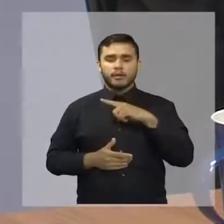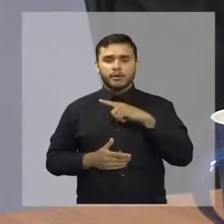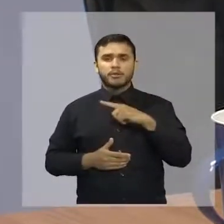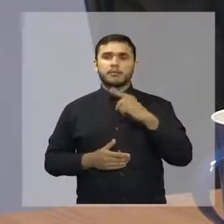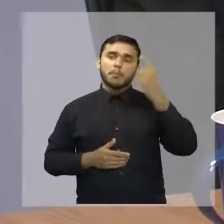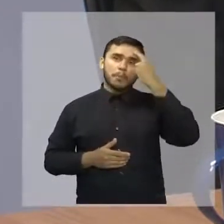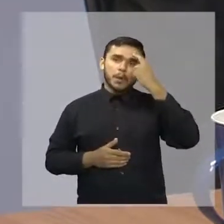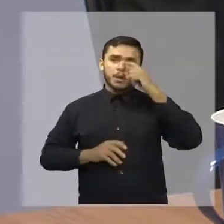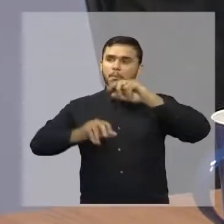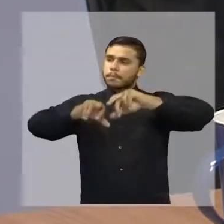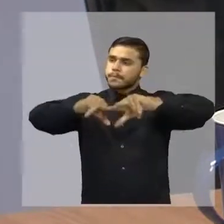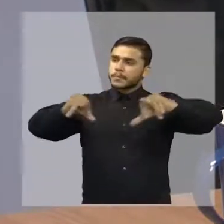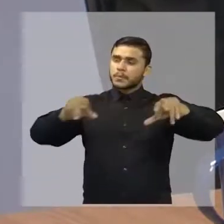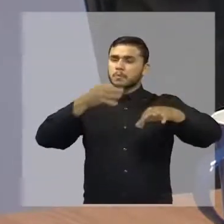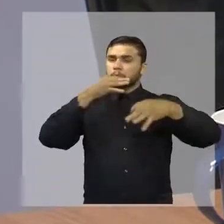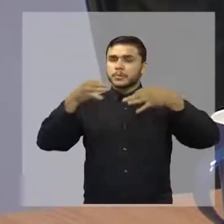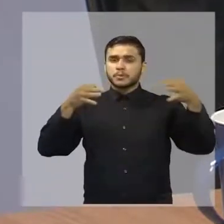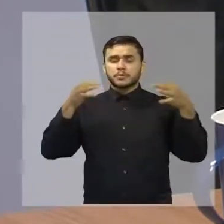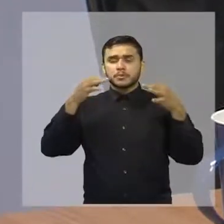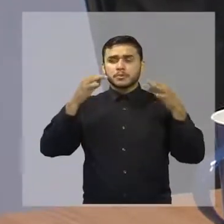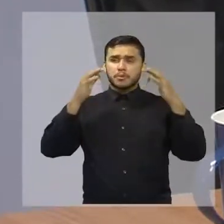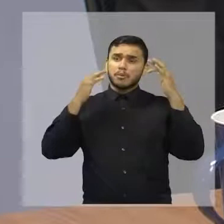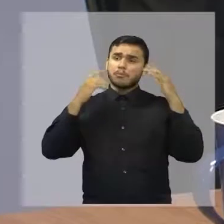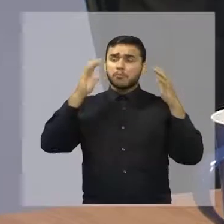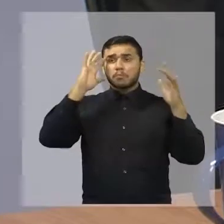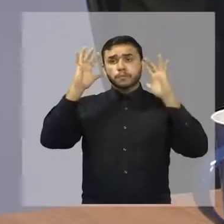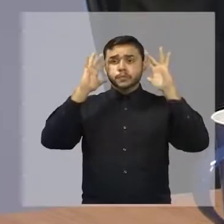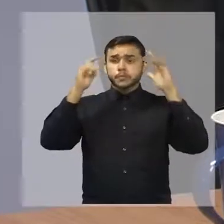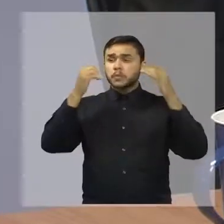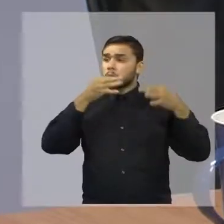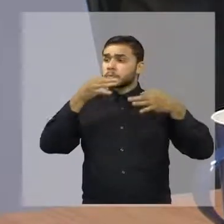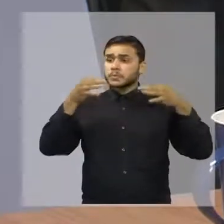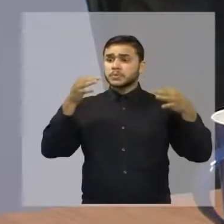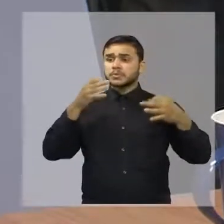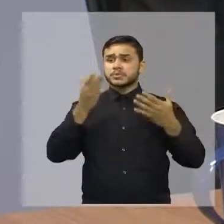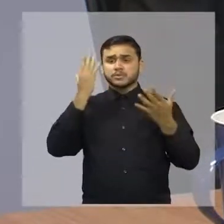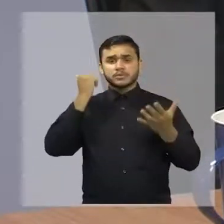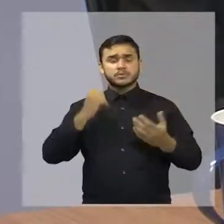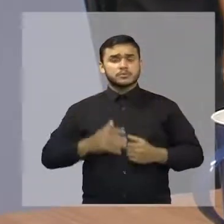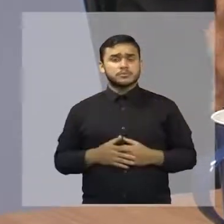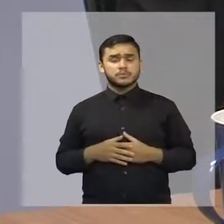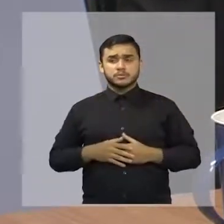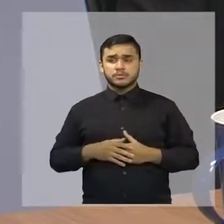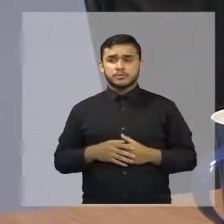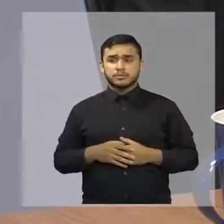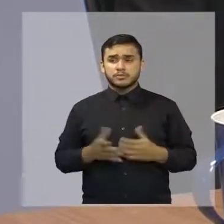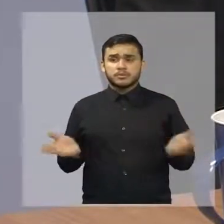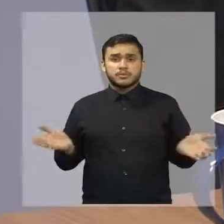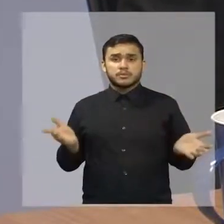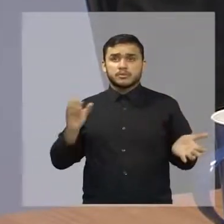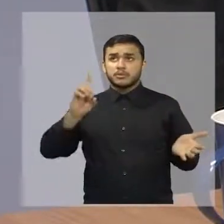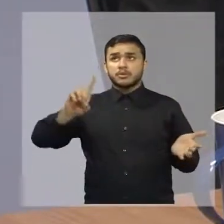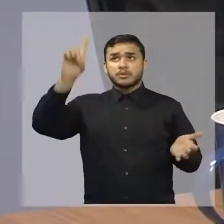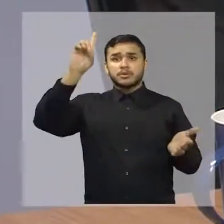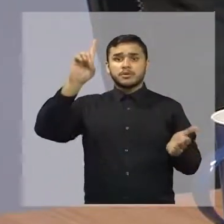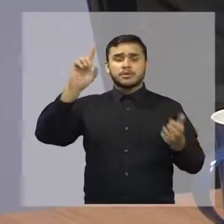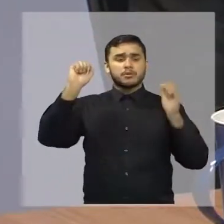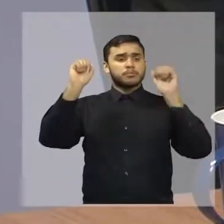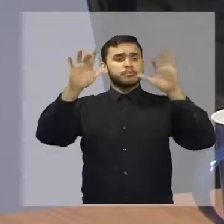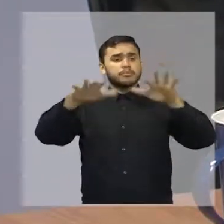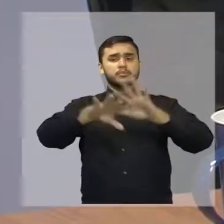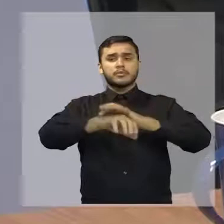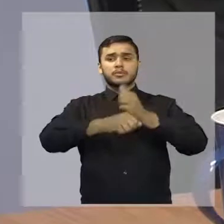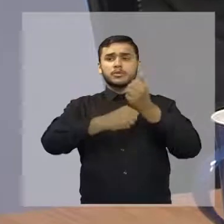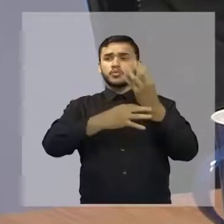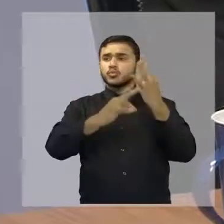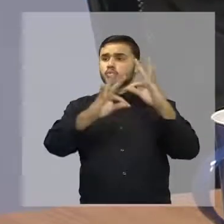de pensamento, de posição filosófica é normal. Nós temos que culpar Deus, que fez as várias